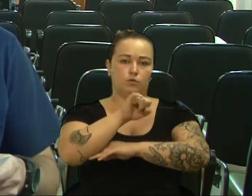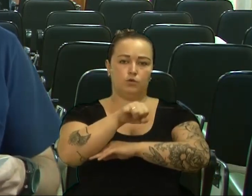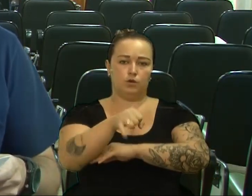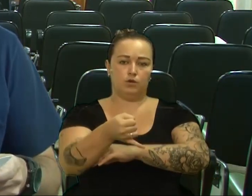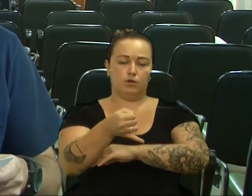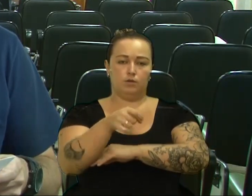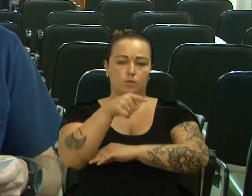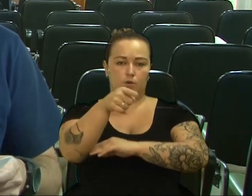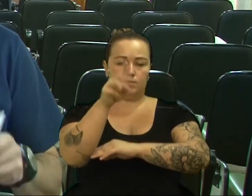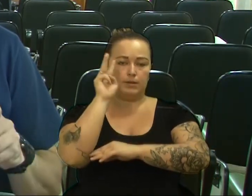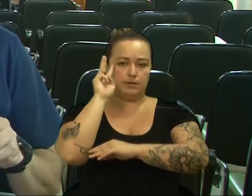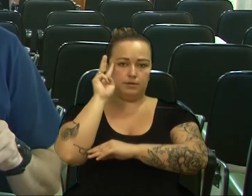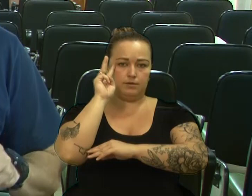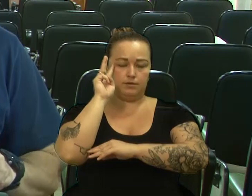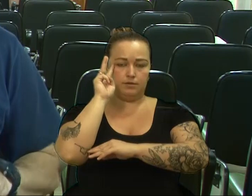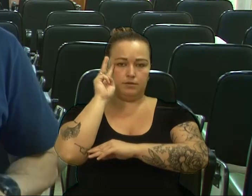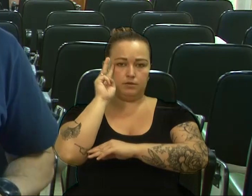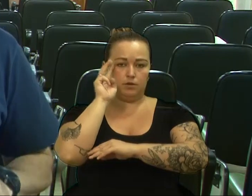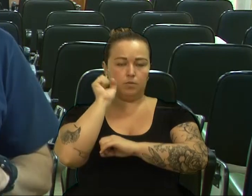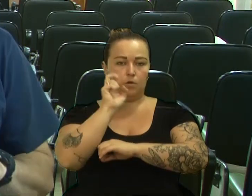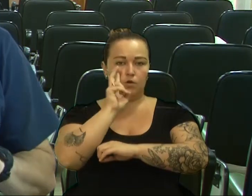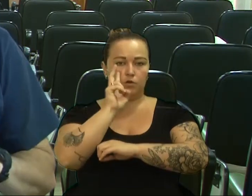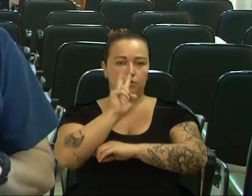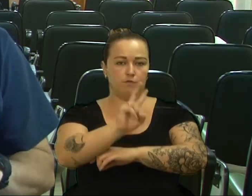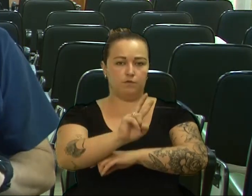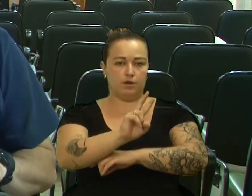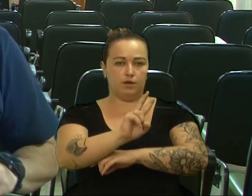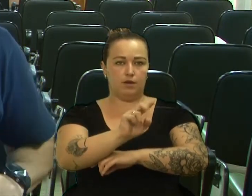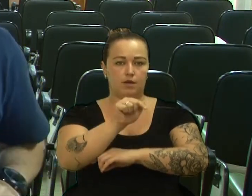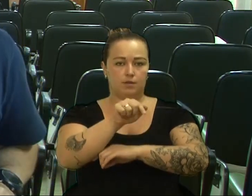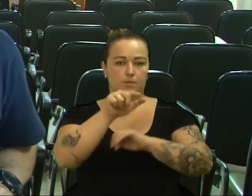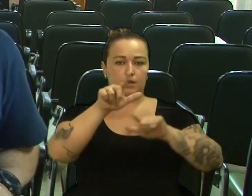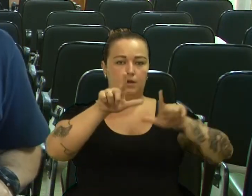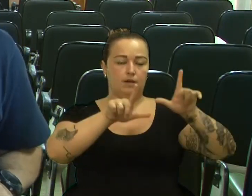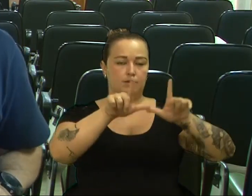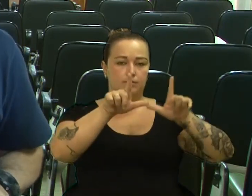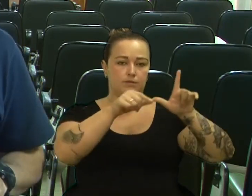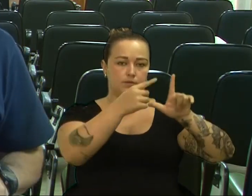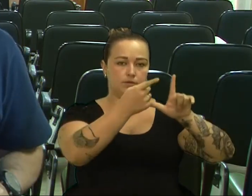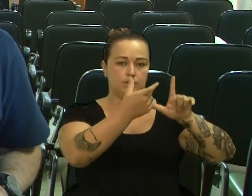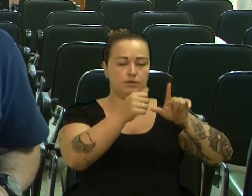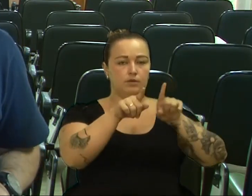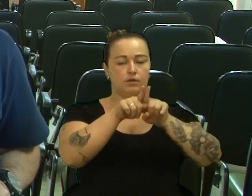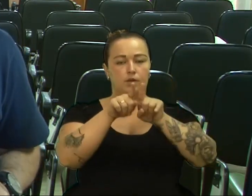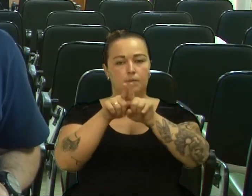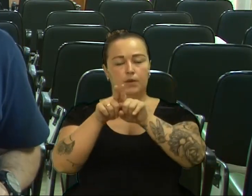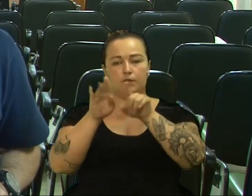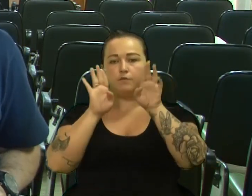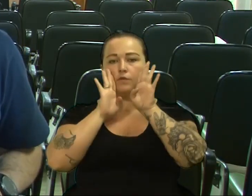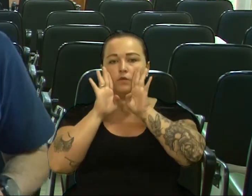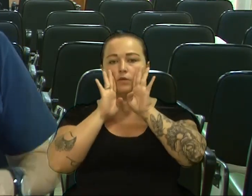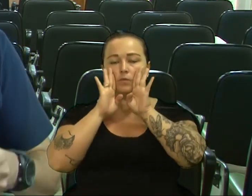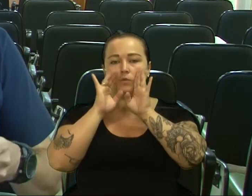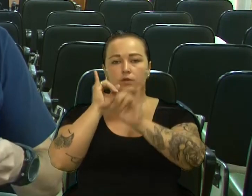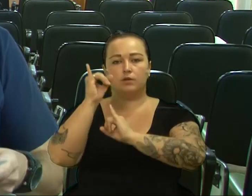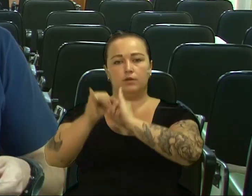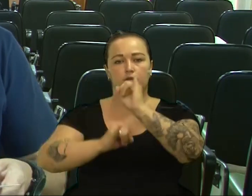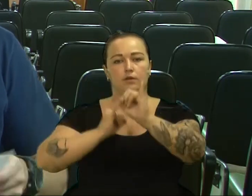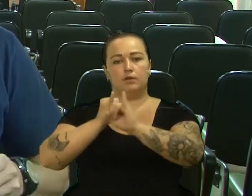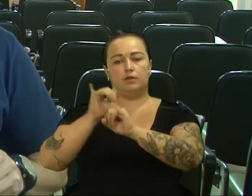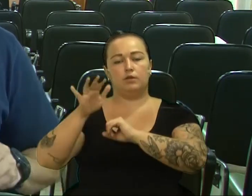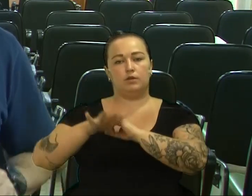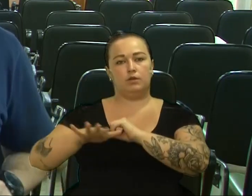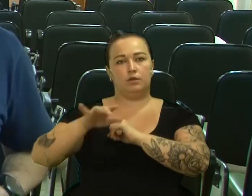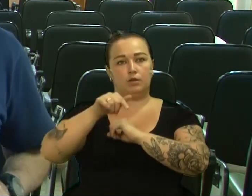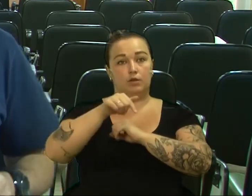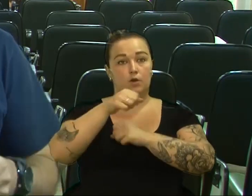próxima terça-feira. Você vai poder acompanhar aqui pela TV Câmara Caxias, canal 16, e também através das nossas redes sociais. E o